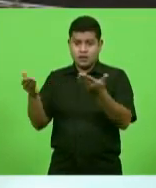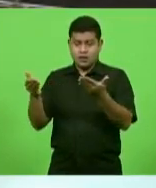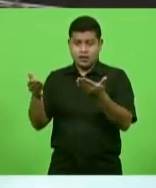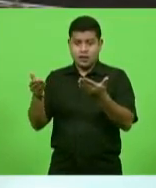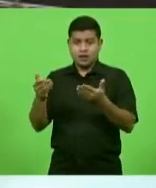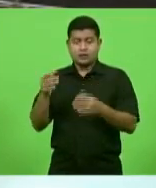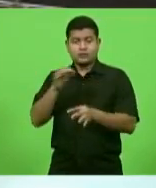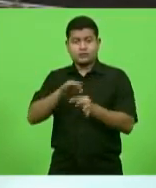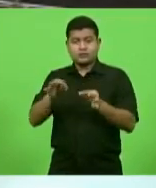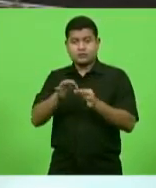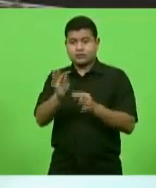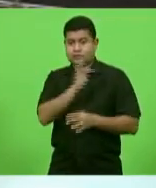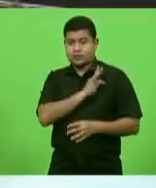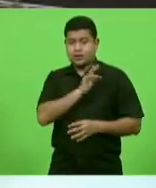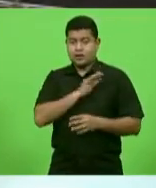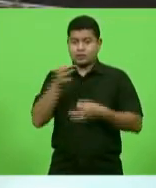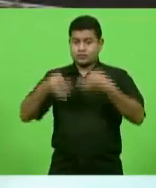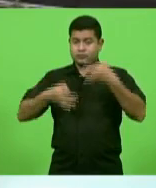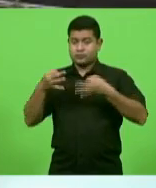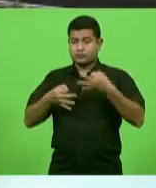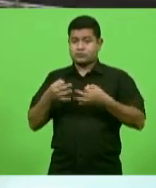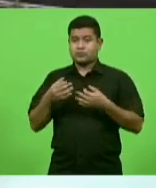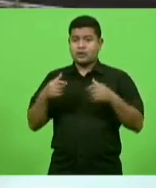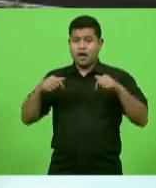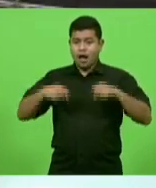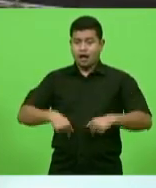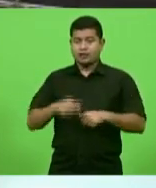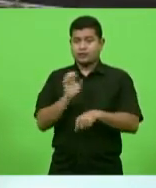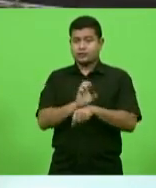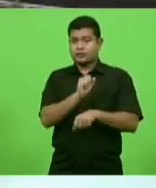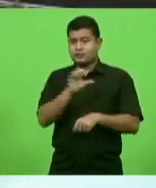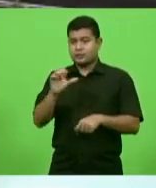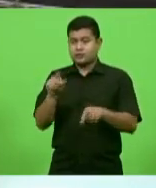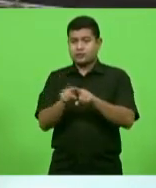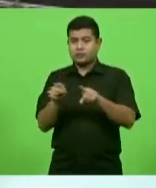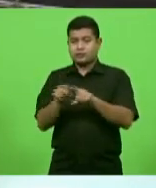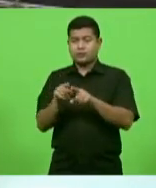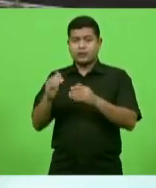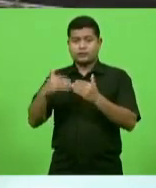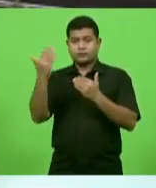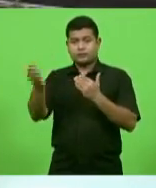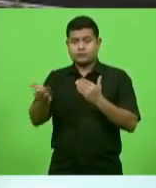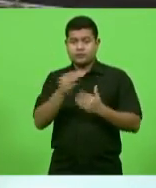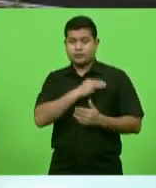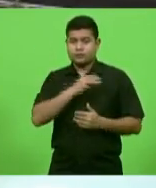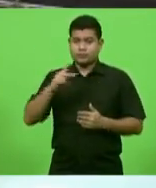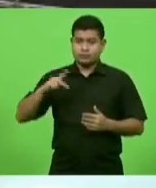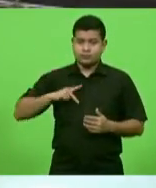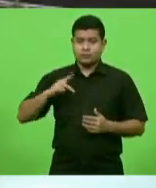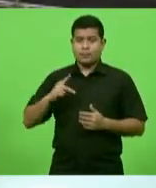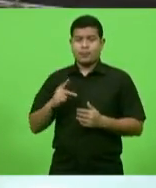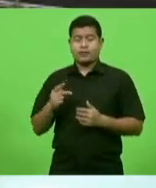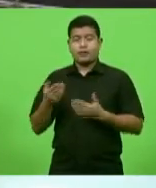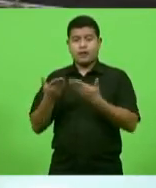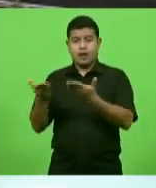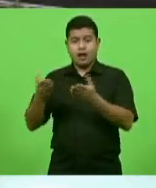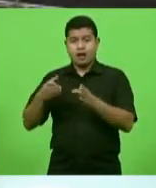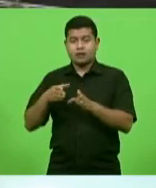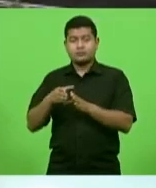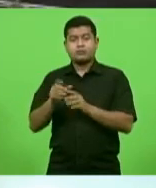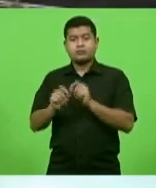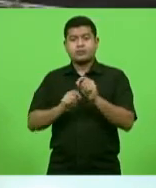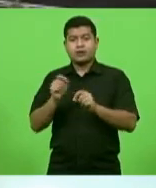jurídicos tanto do próprio Estado quanto externos de modo pontos Ministério Público dentre não foram no sentido